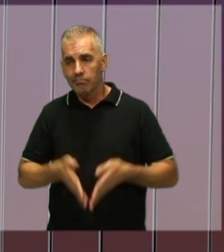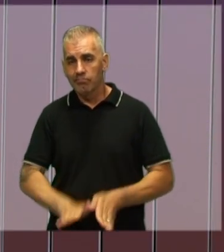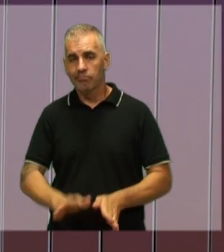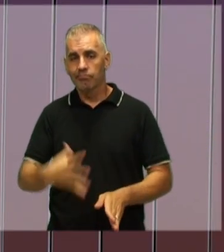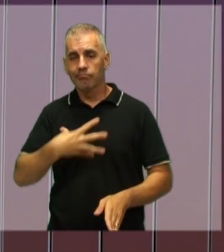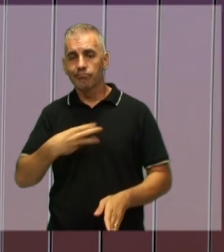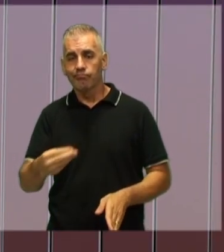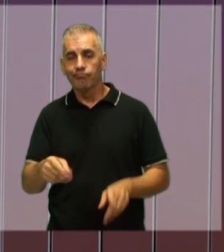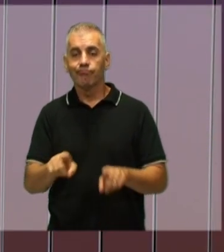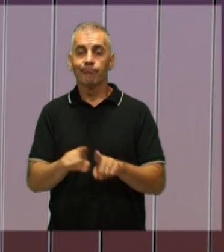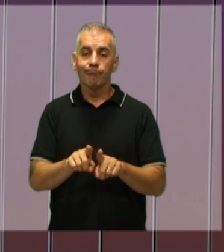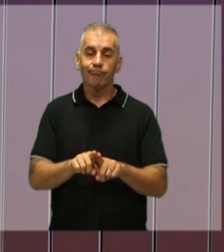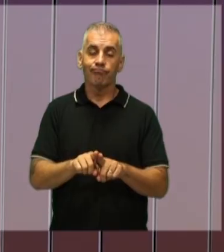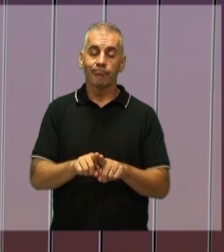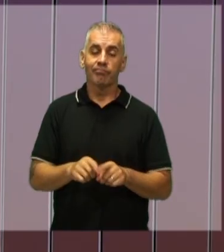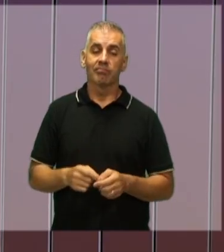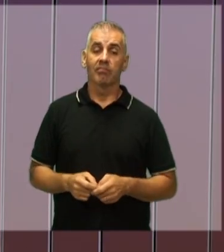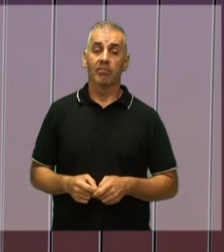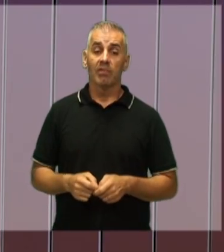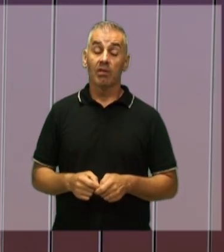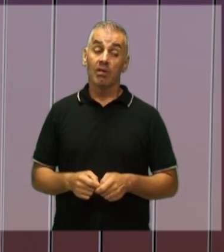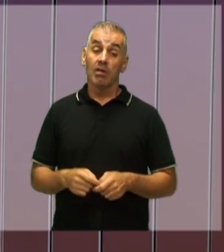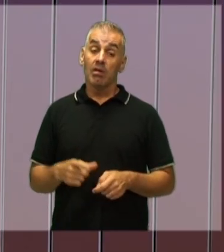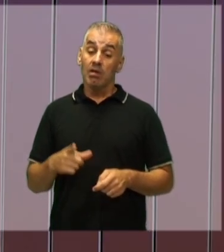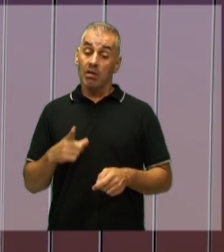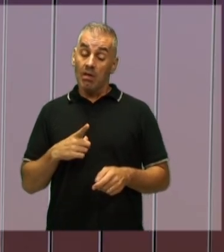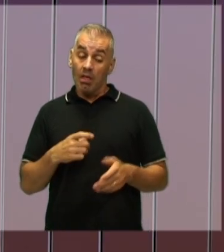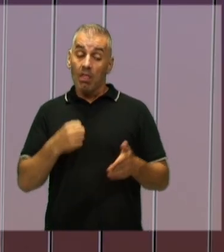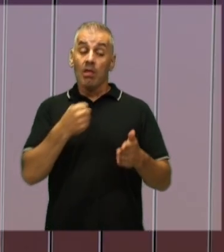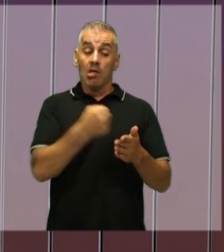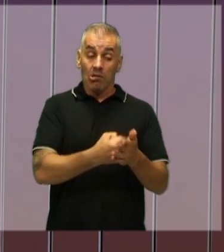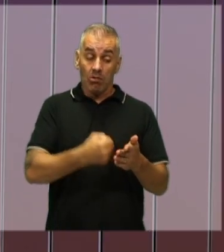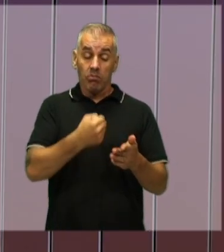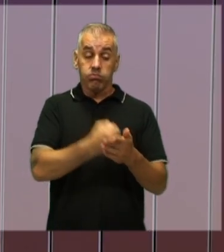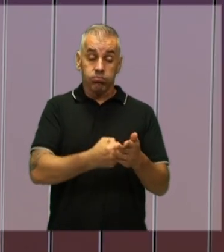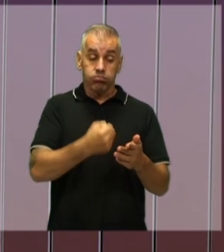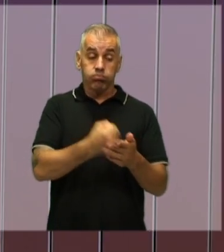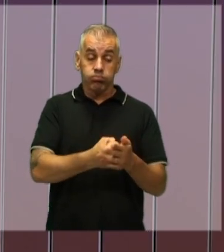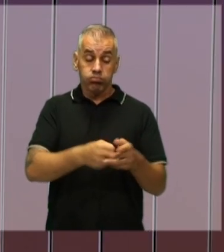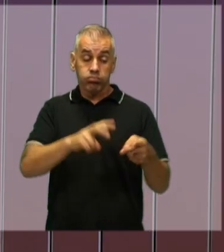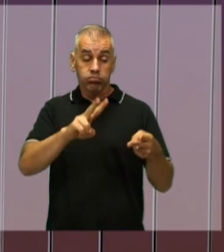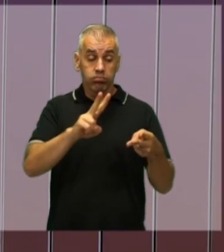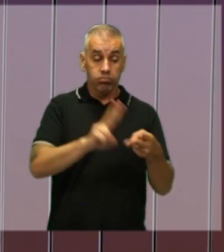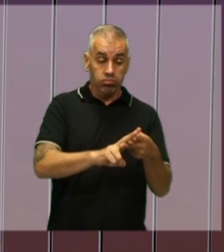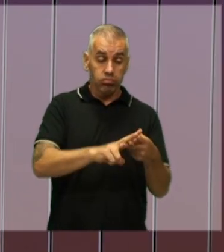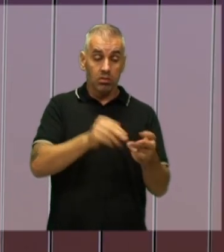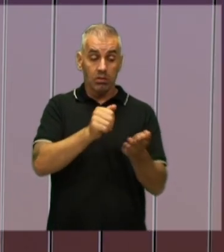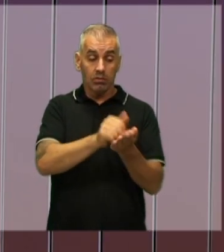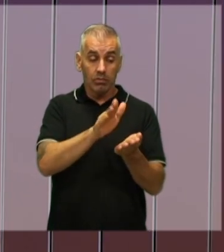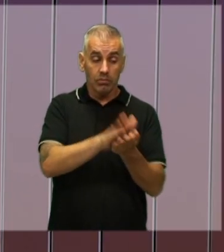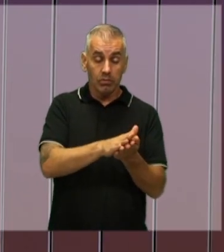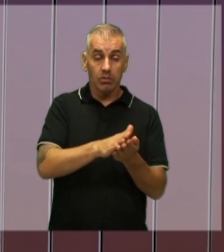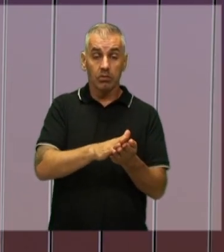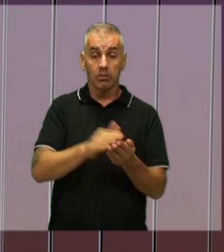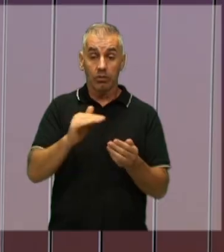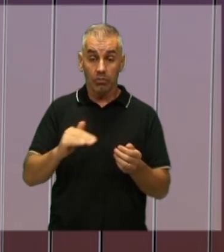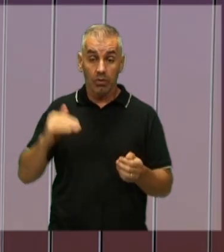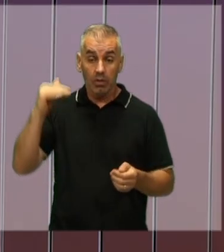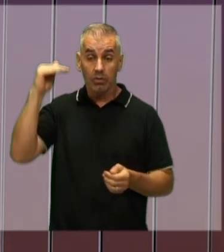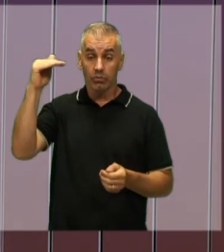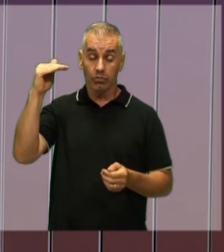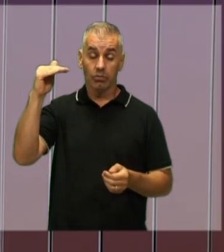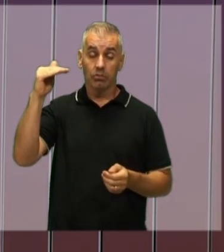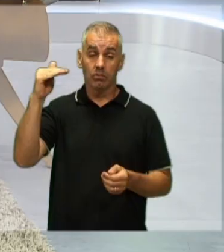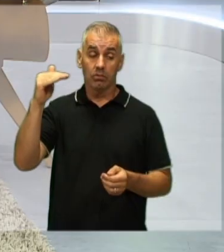alcance, tá? E punir aqueles adultos que eram para estar protegendo nossos infantes, então,